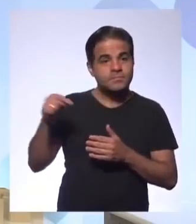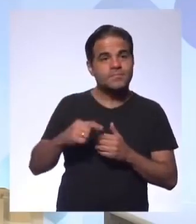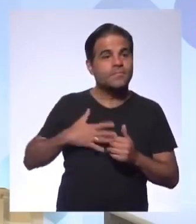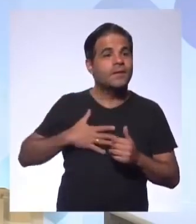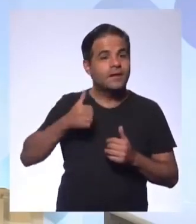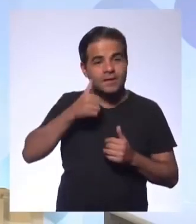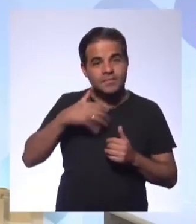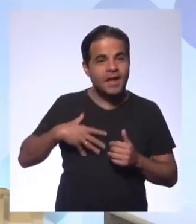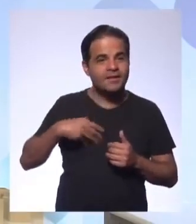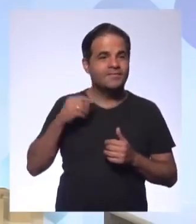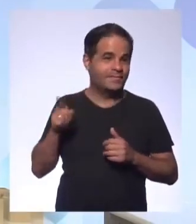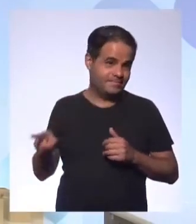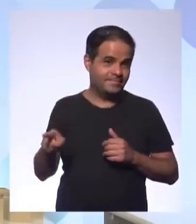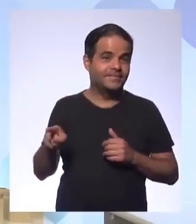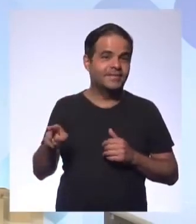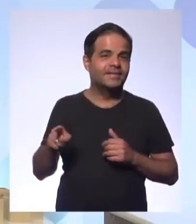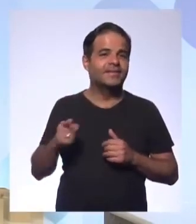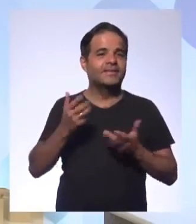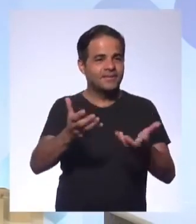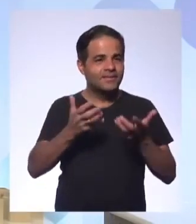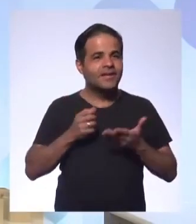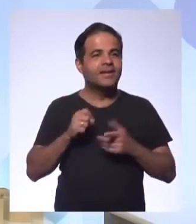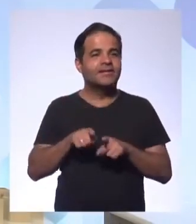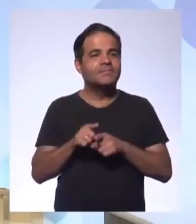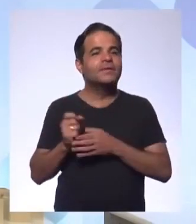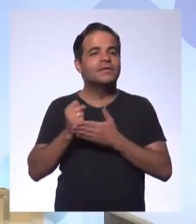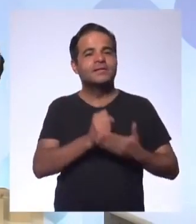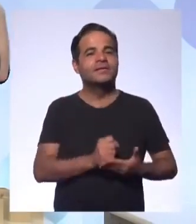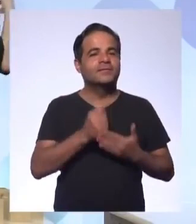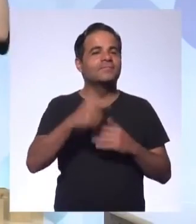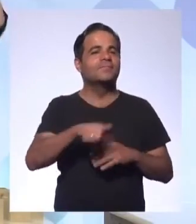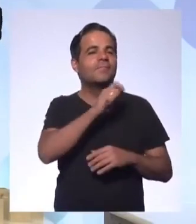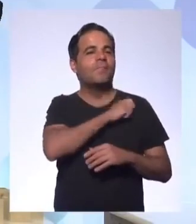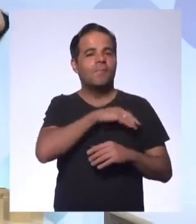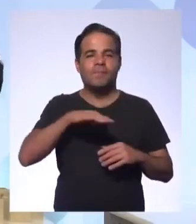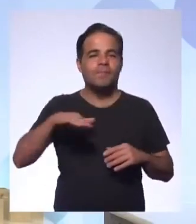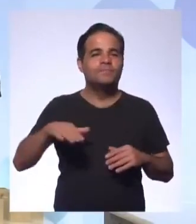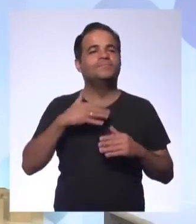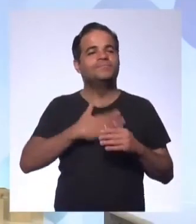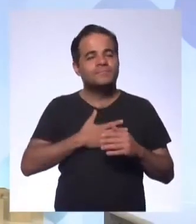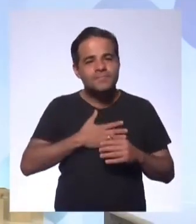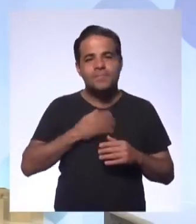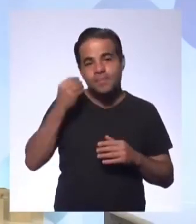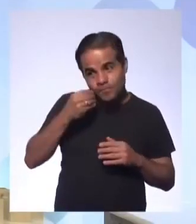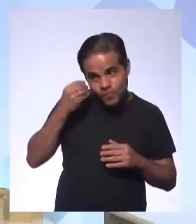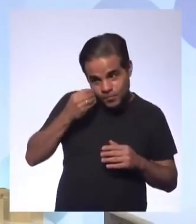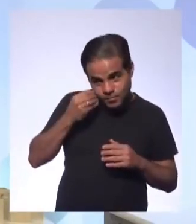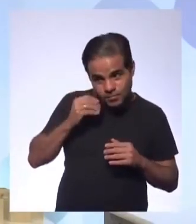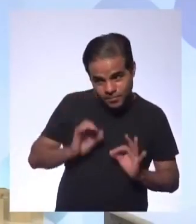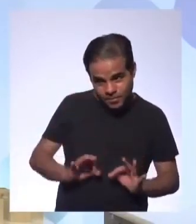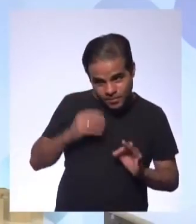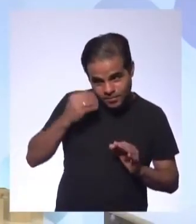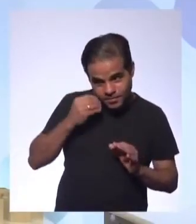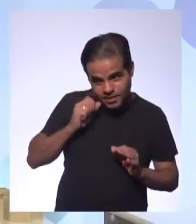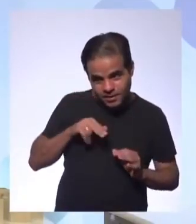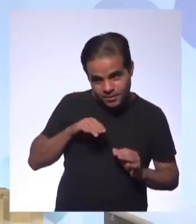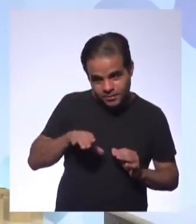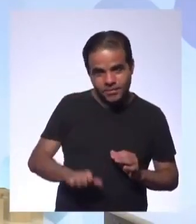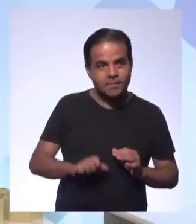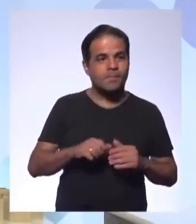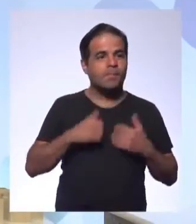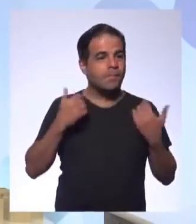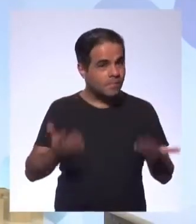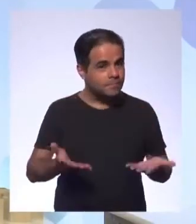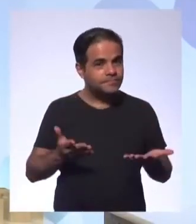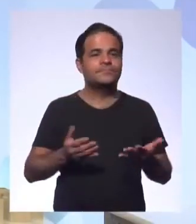filha. E eu quero também trazer outros alunos aqui, está bem? Gostou da experiência, Nicole? Amei, amei demais. É?